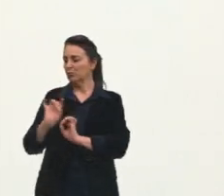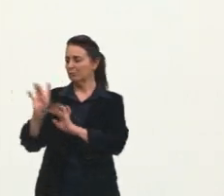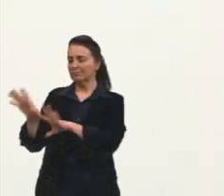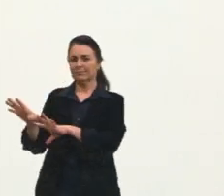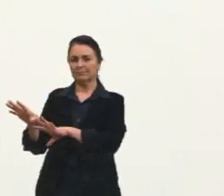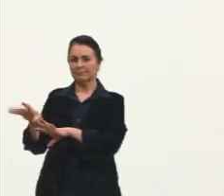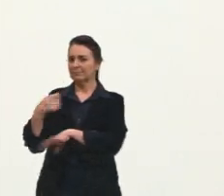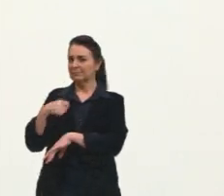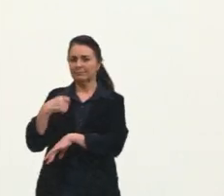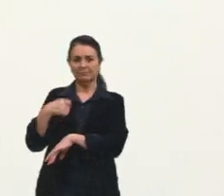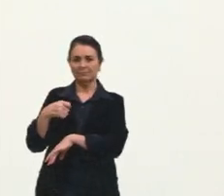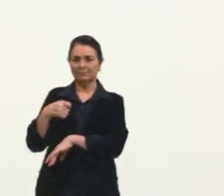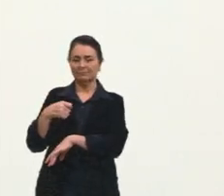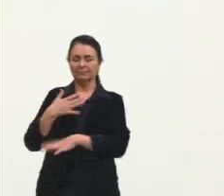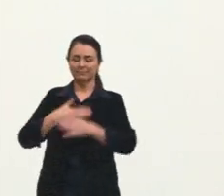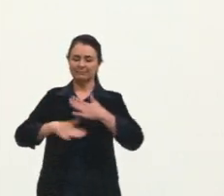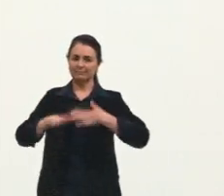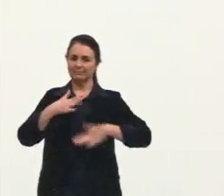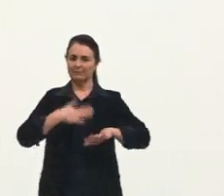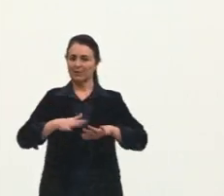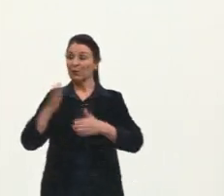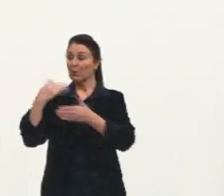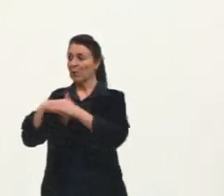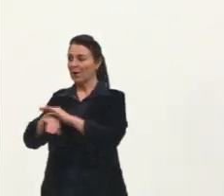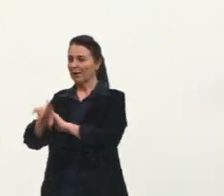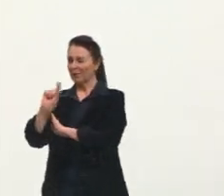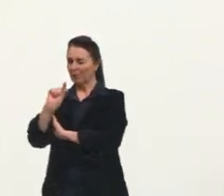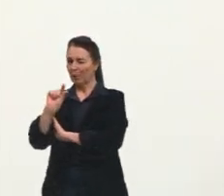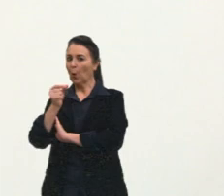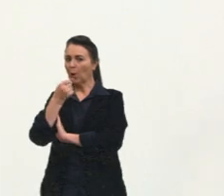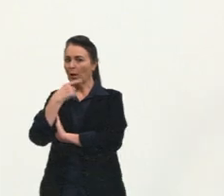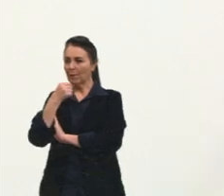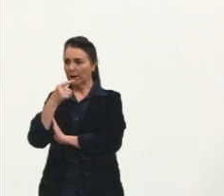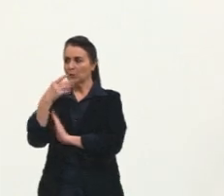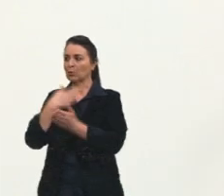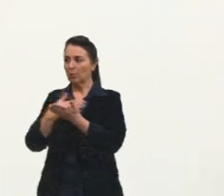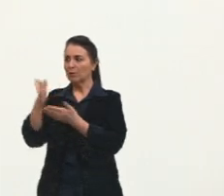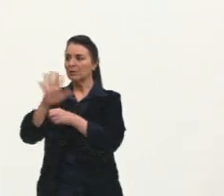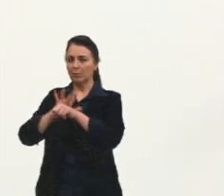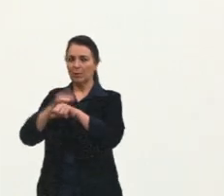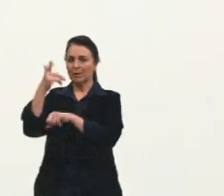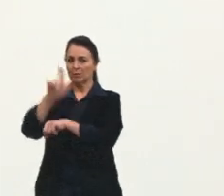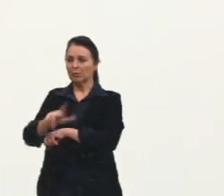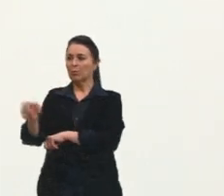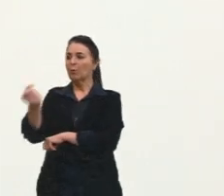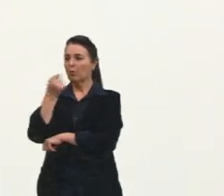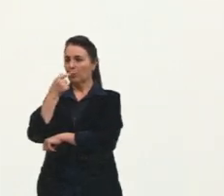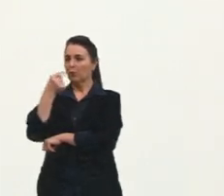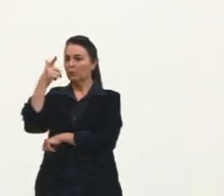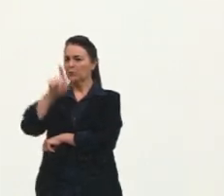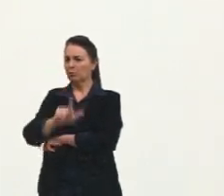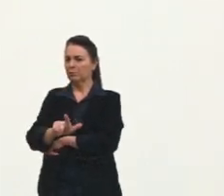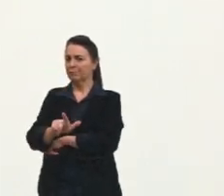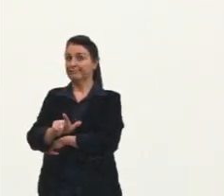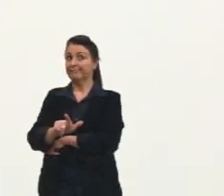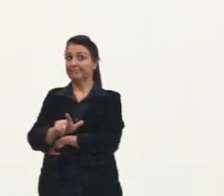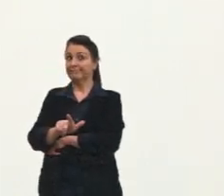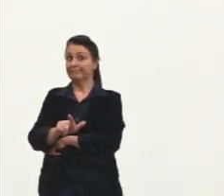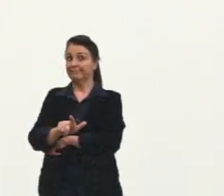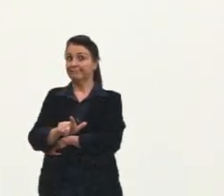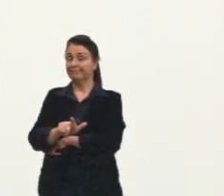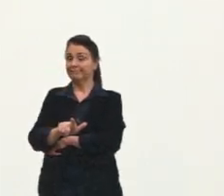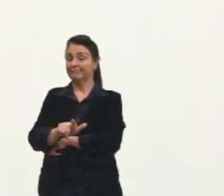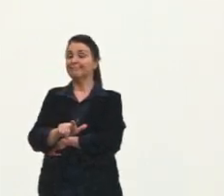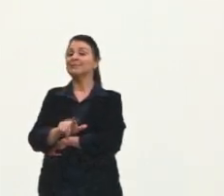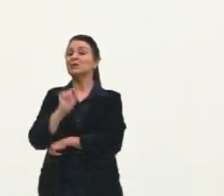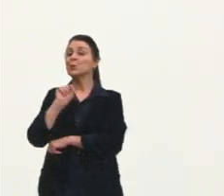não preciso mais tá tranquilo vou guardar um pouquinho para quando eu tiver doente de novo aí Eu tomo e E